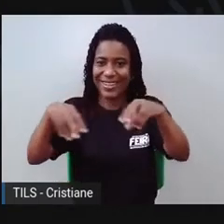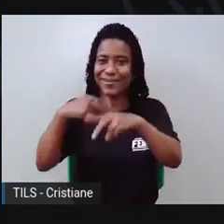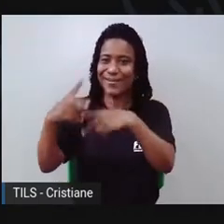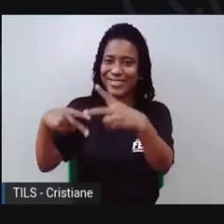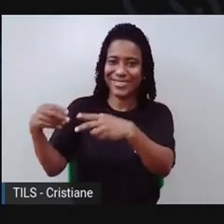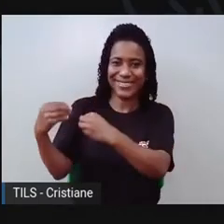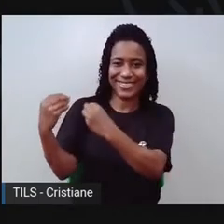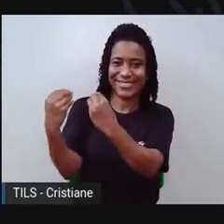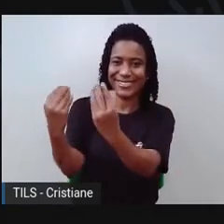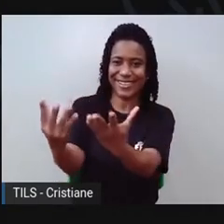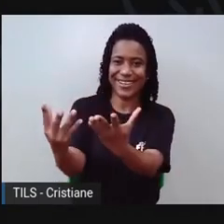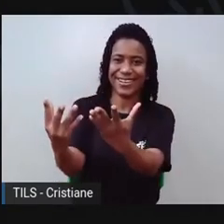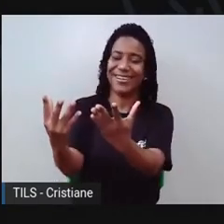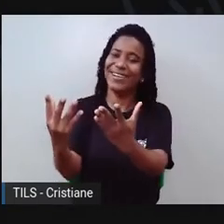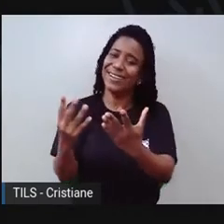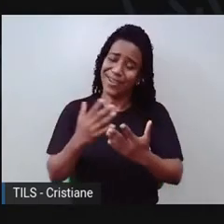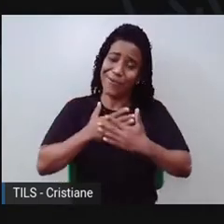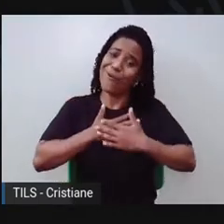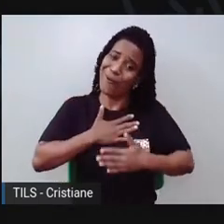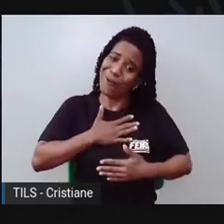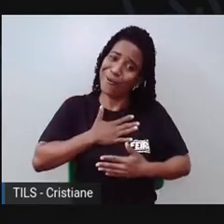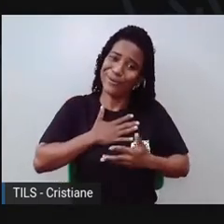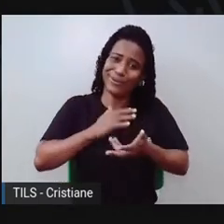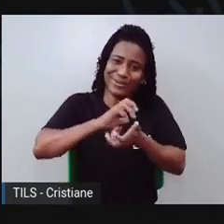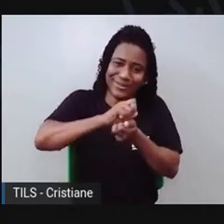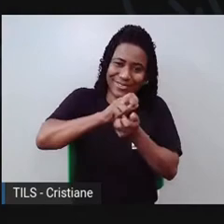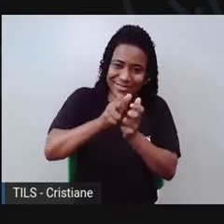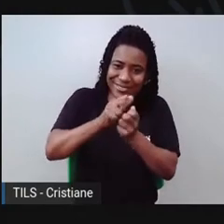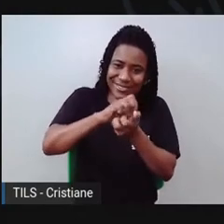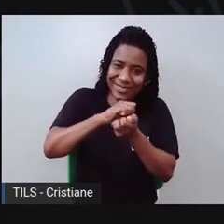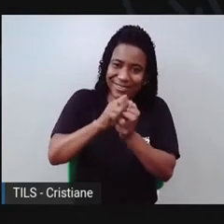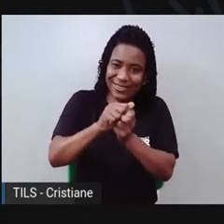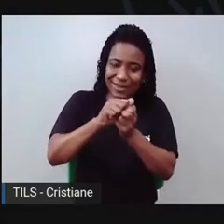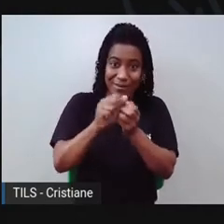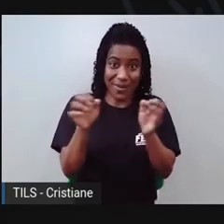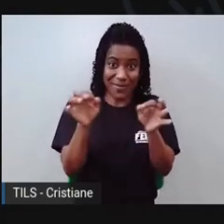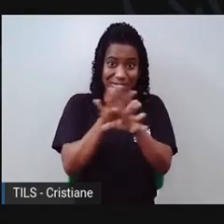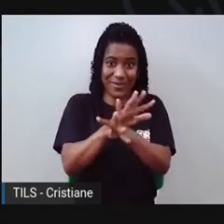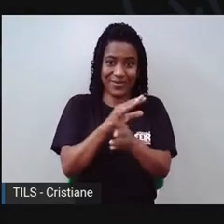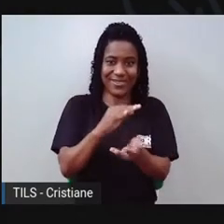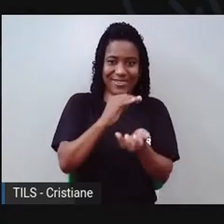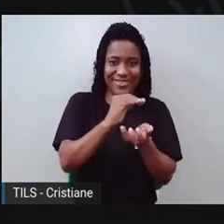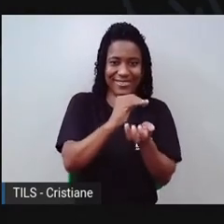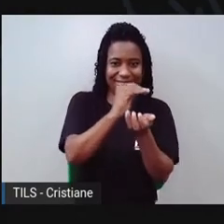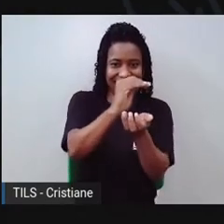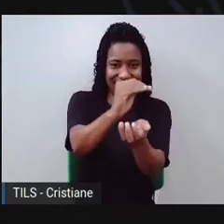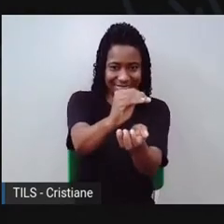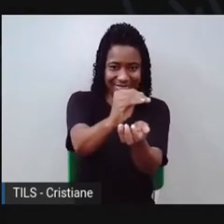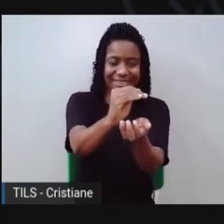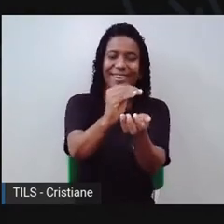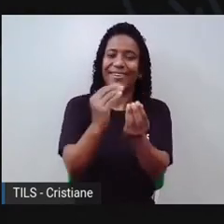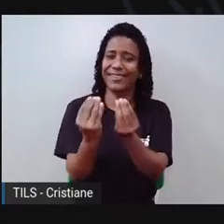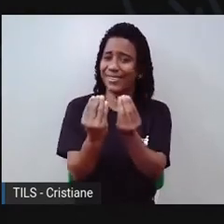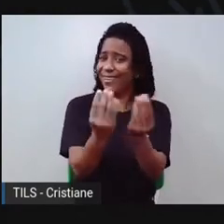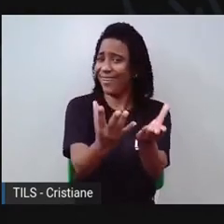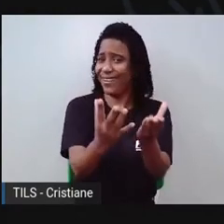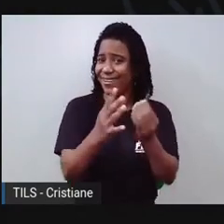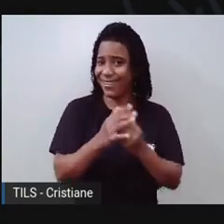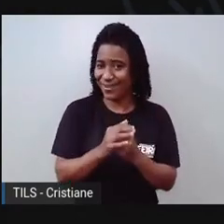as coisinhas minhas e dar de presente, porque quando a gente faz uma arte, né, ela é